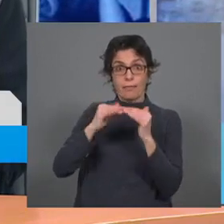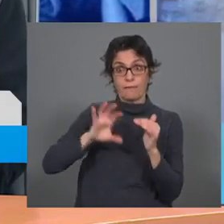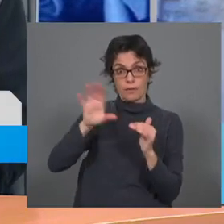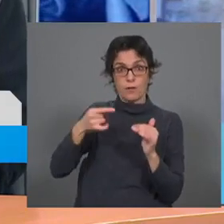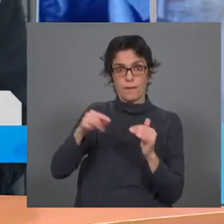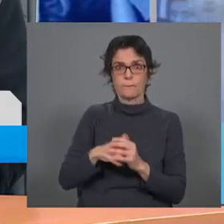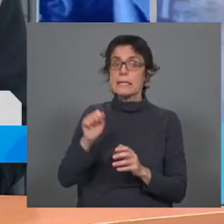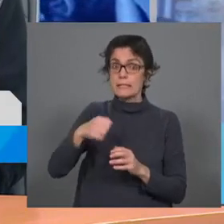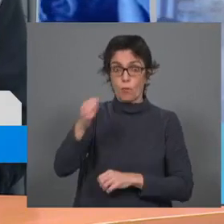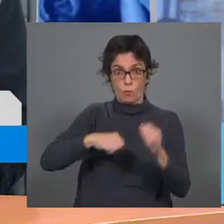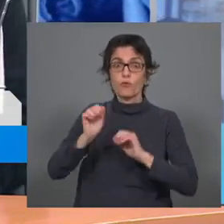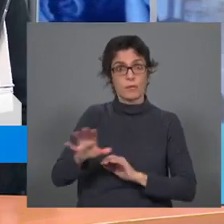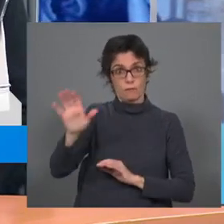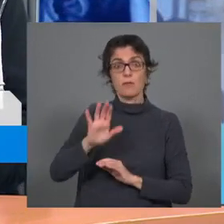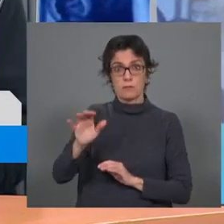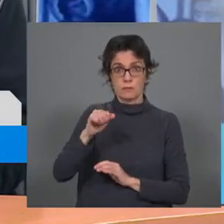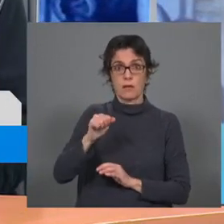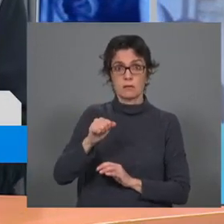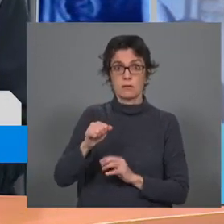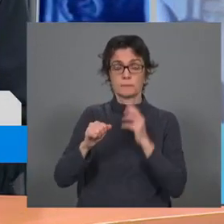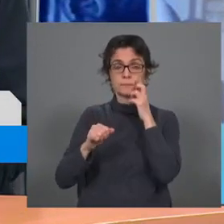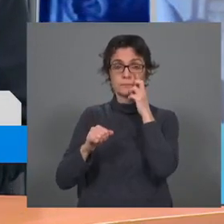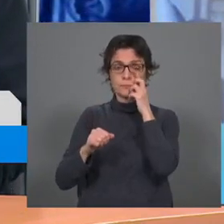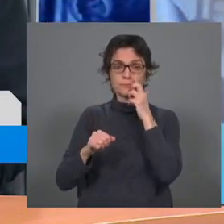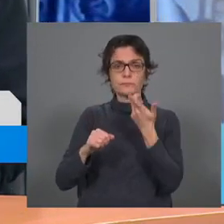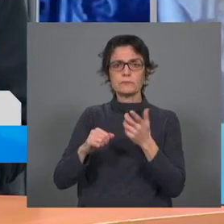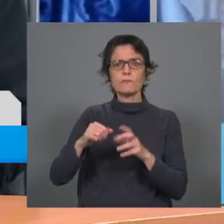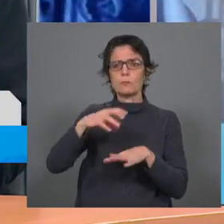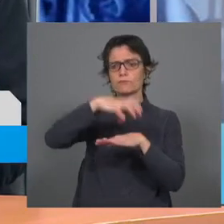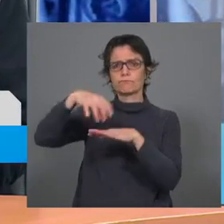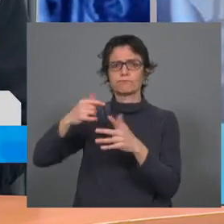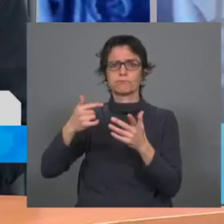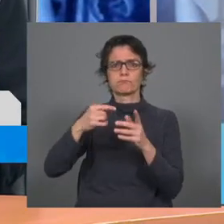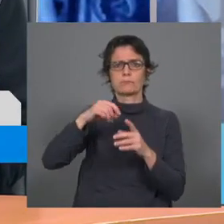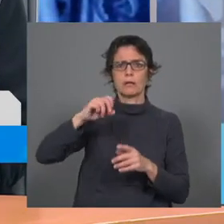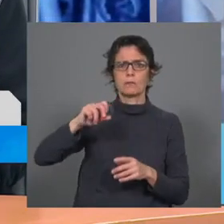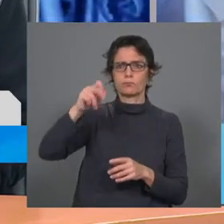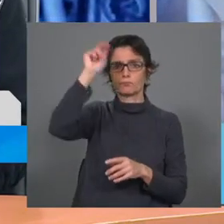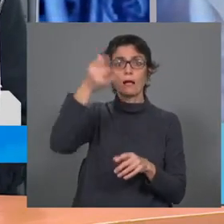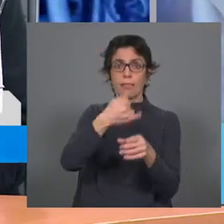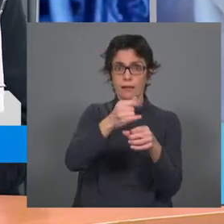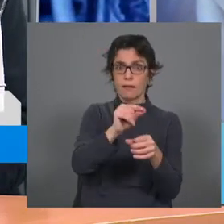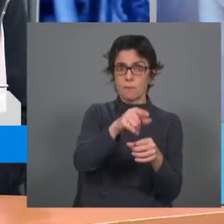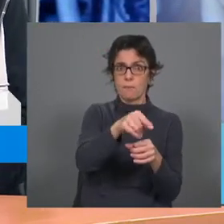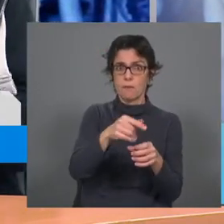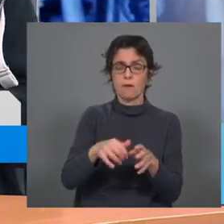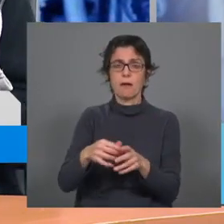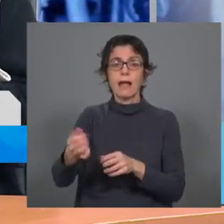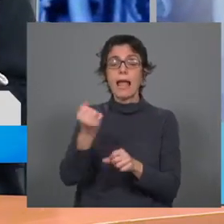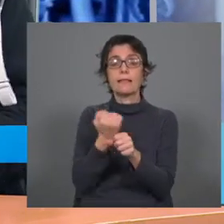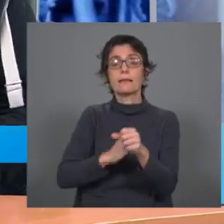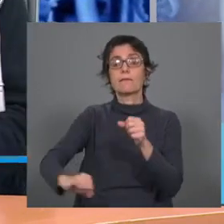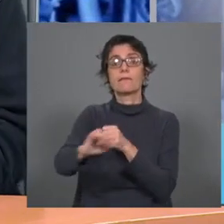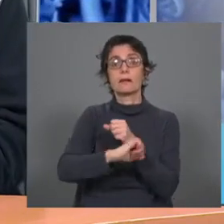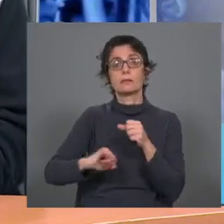movimento nacional que temos casas por todo o país, ilhas inclusive, e as nossas atividades passam